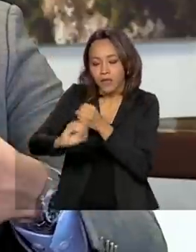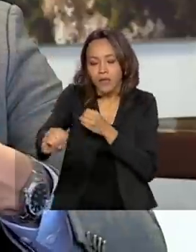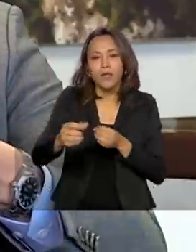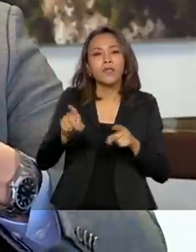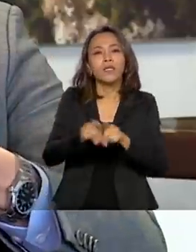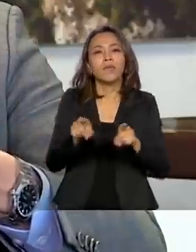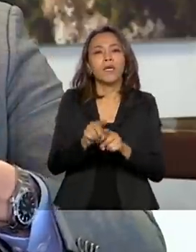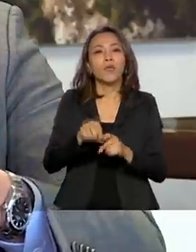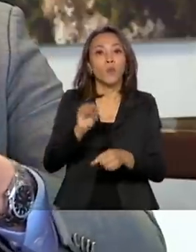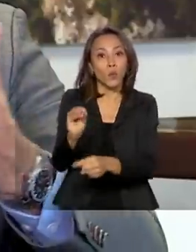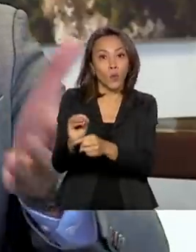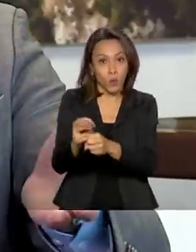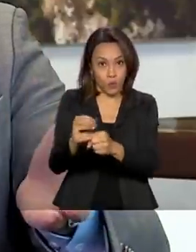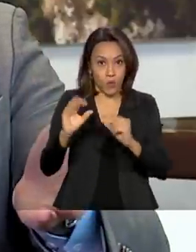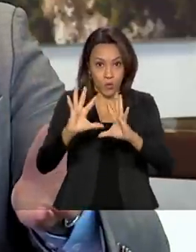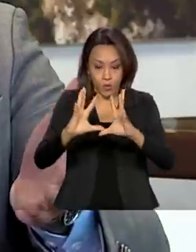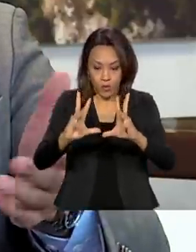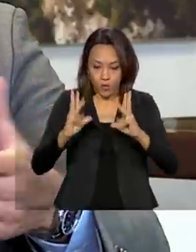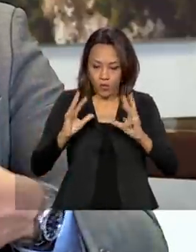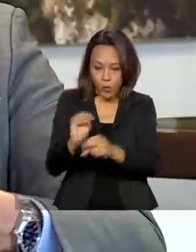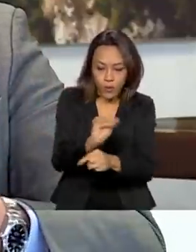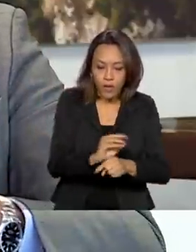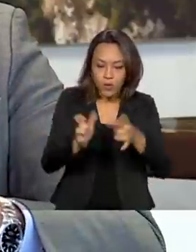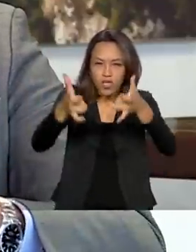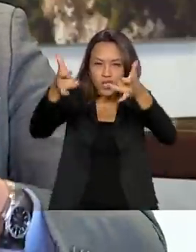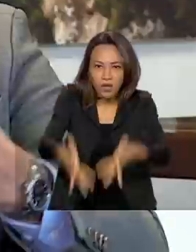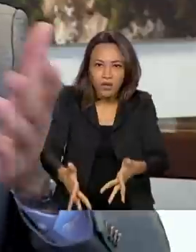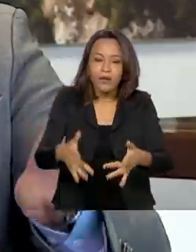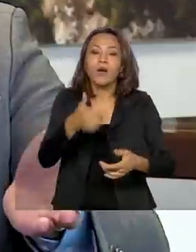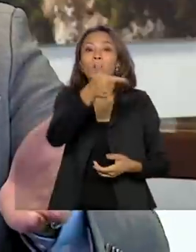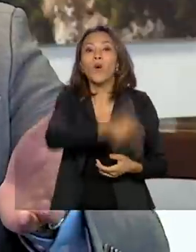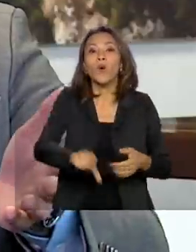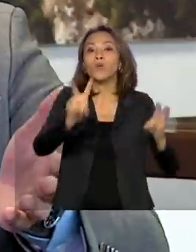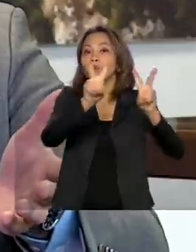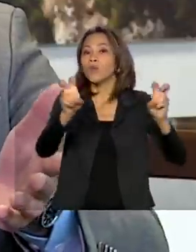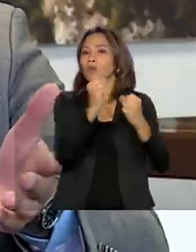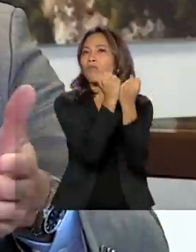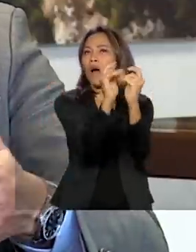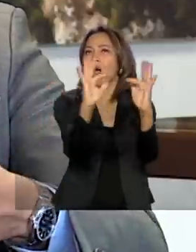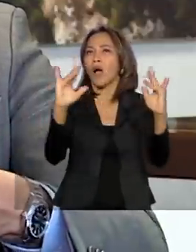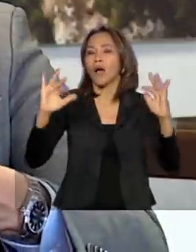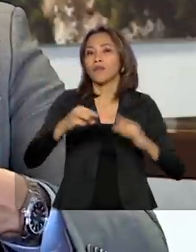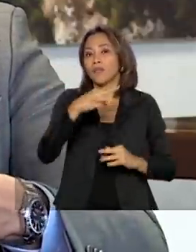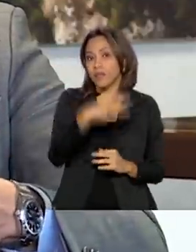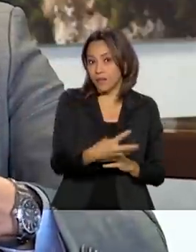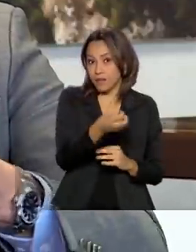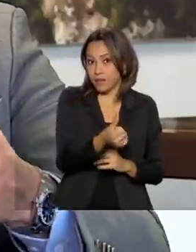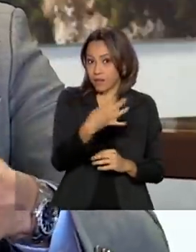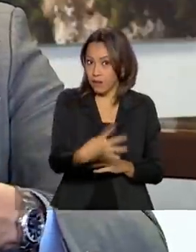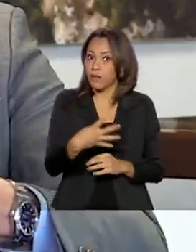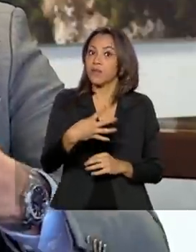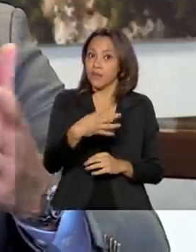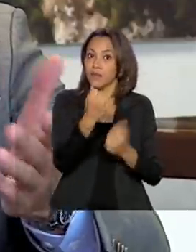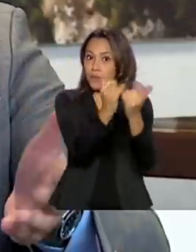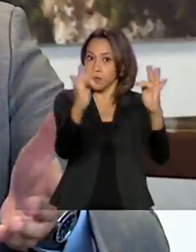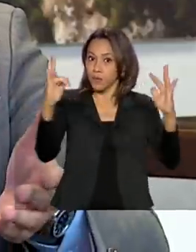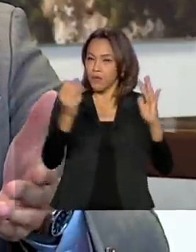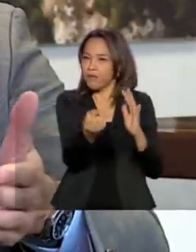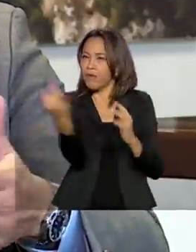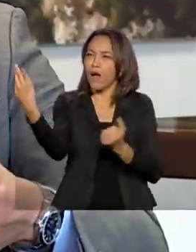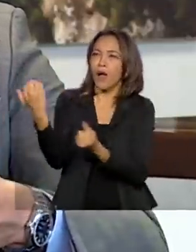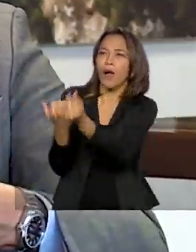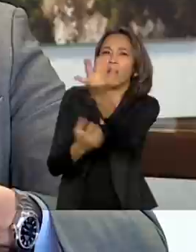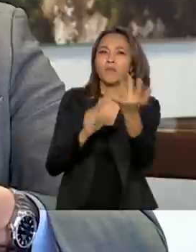lixo. Também a concessão de parques urbanos, os nossos 334 unidades de conservação, das quais, dentre elas, muitos